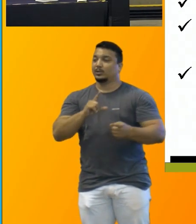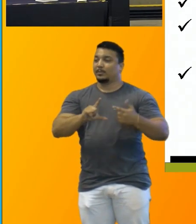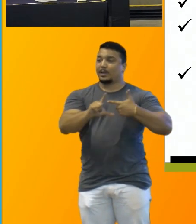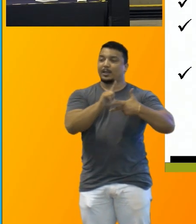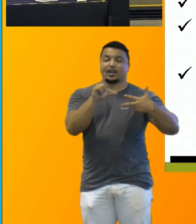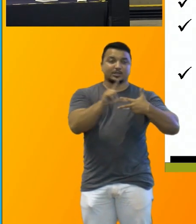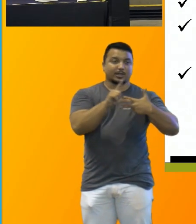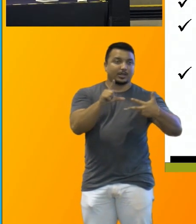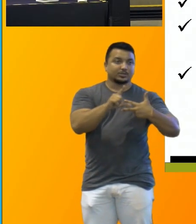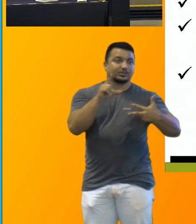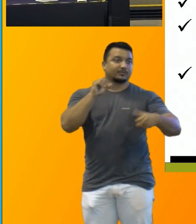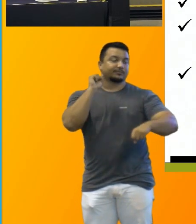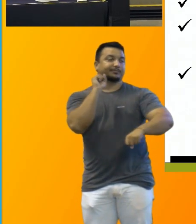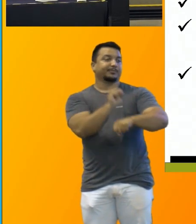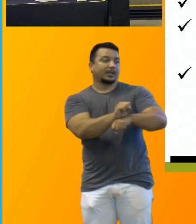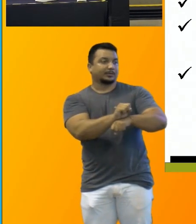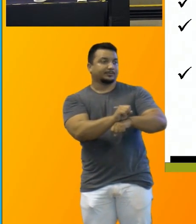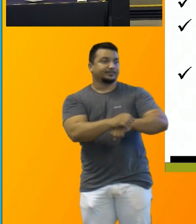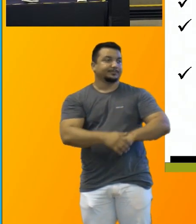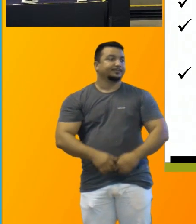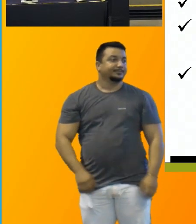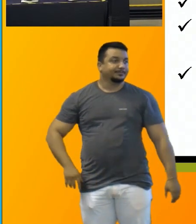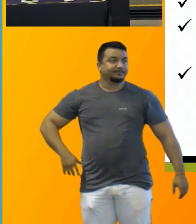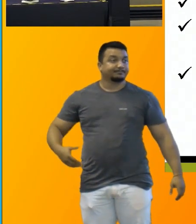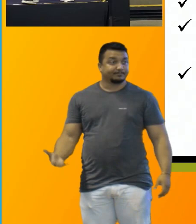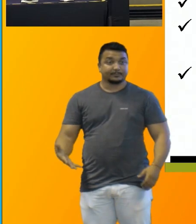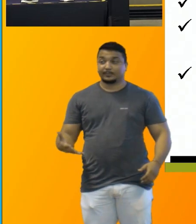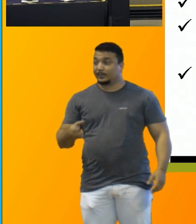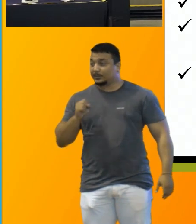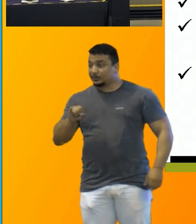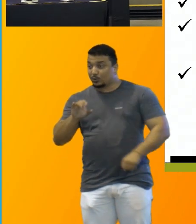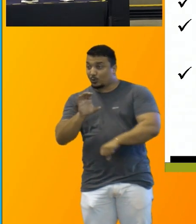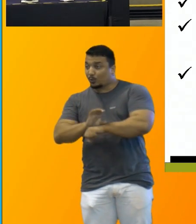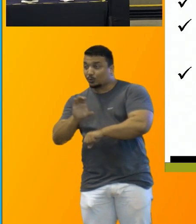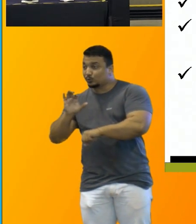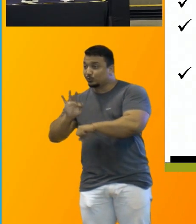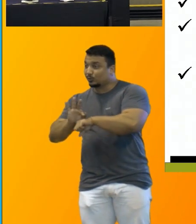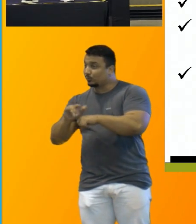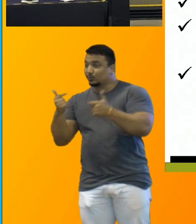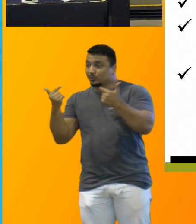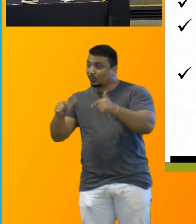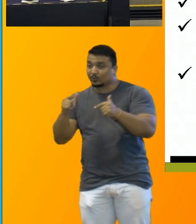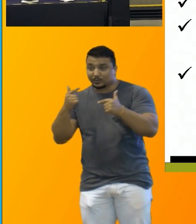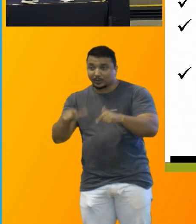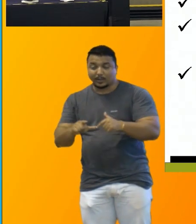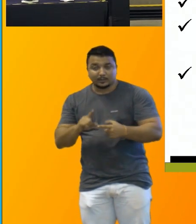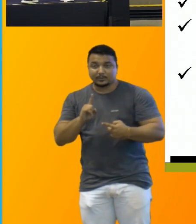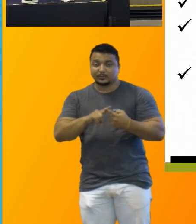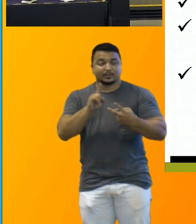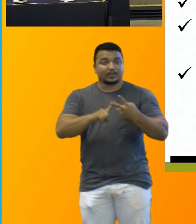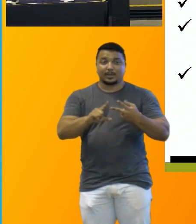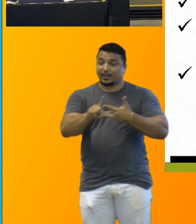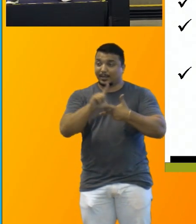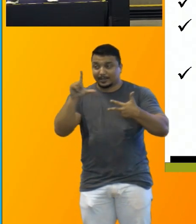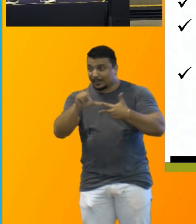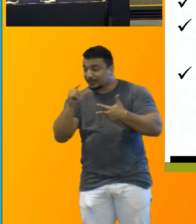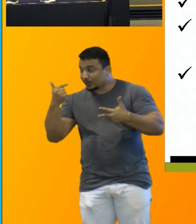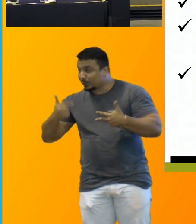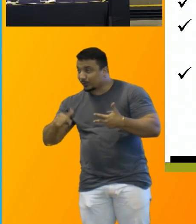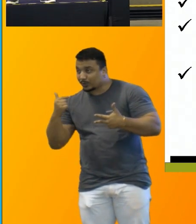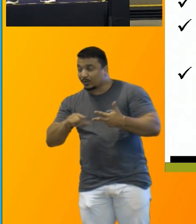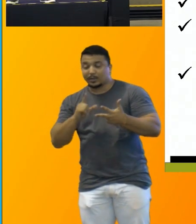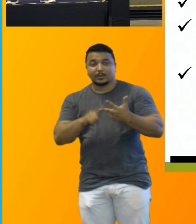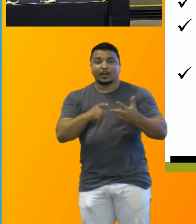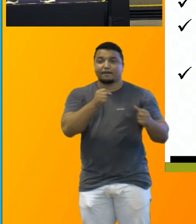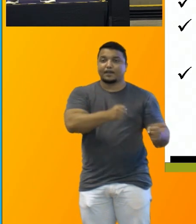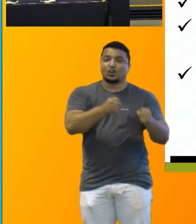indica interventores. Gente, se não tem Constituição, se não tem um poder legislativo, se há uma concentração